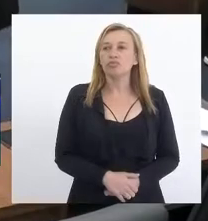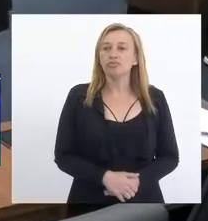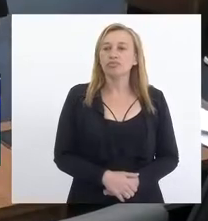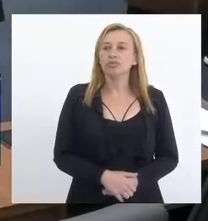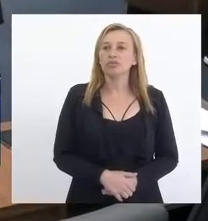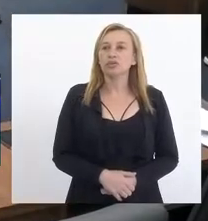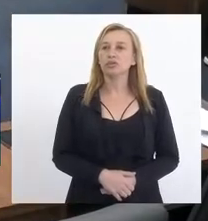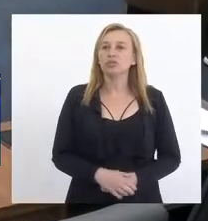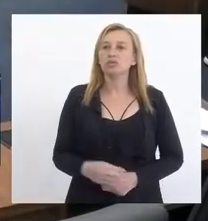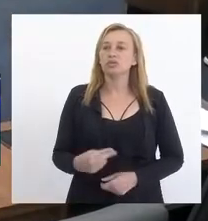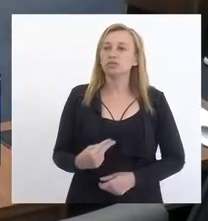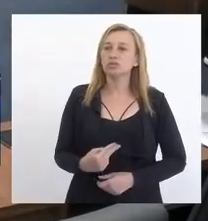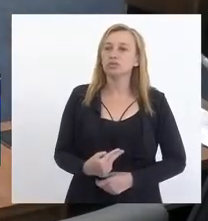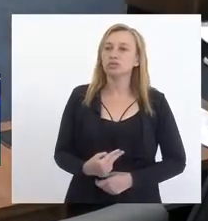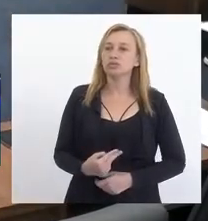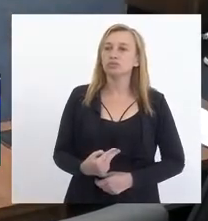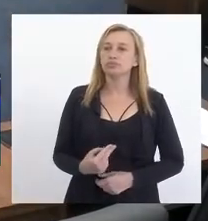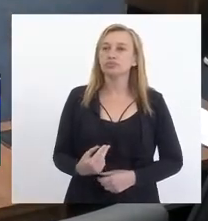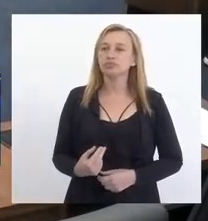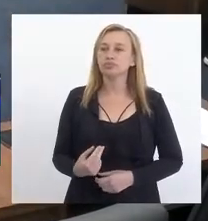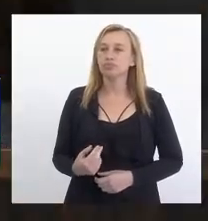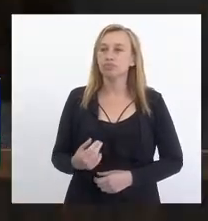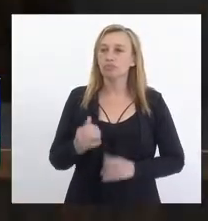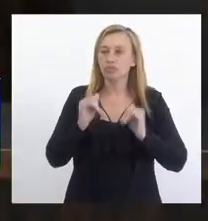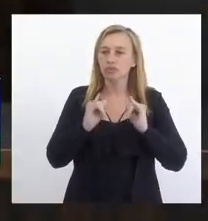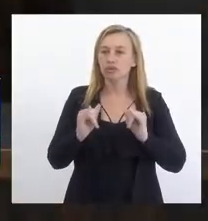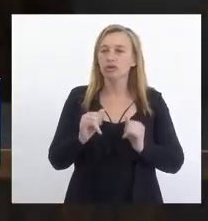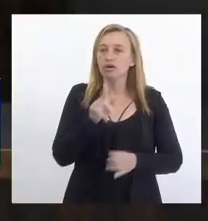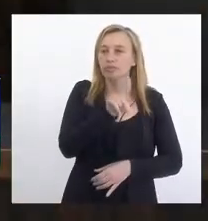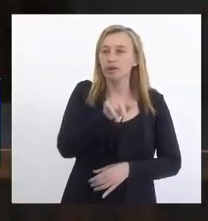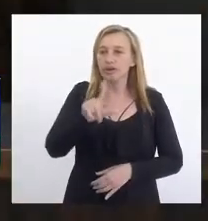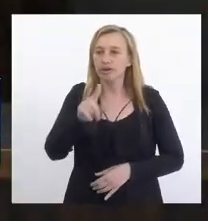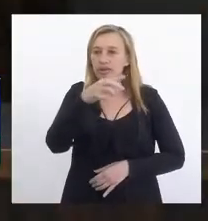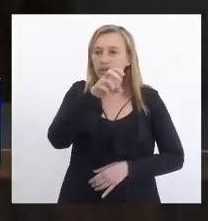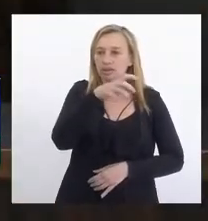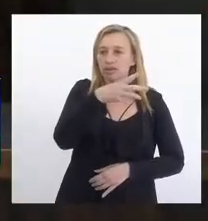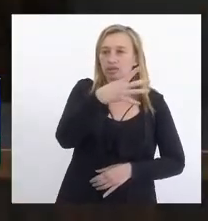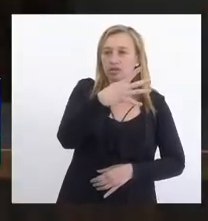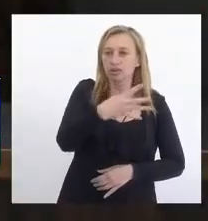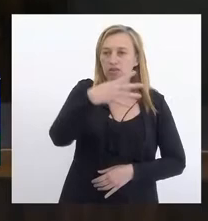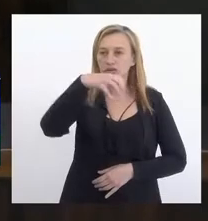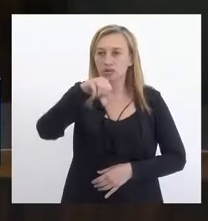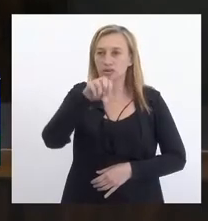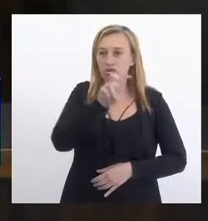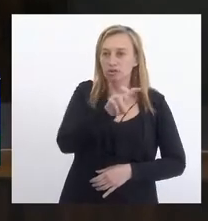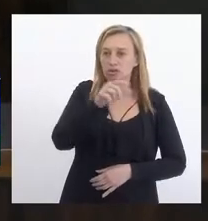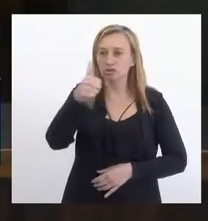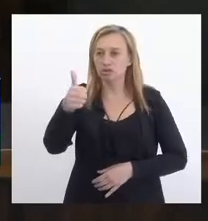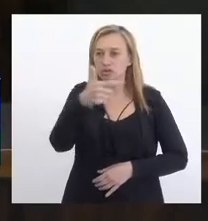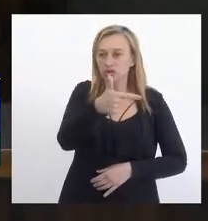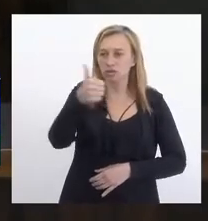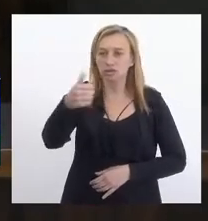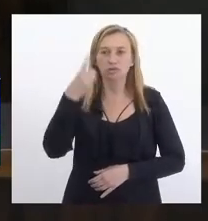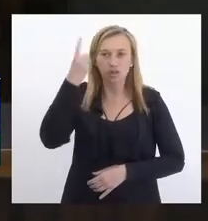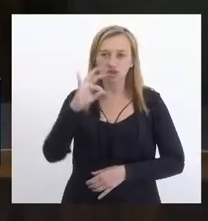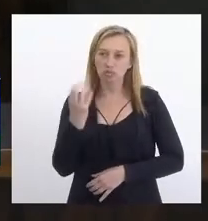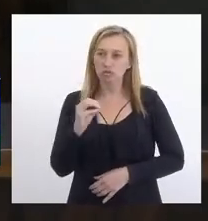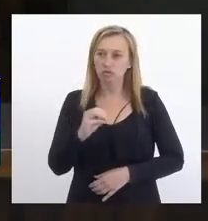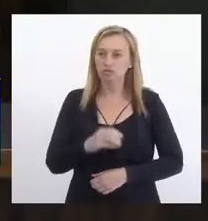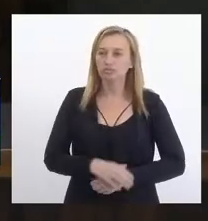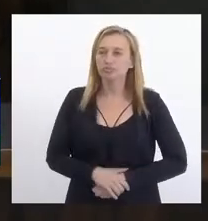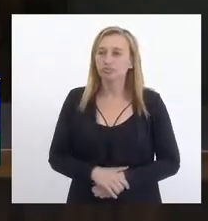com autonomia do autor, está retirado o PL 4959 de 21, deputado Chico Machado.